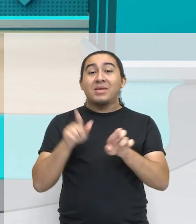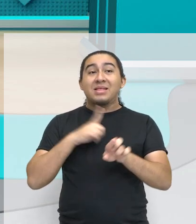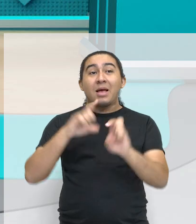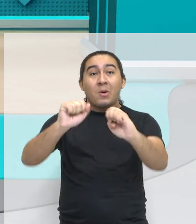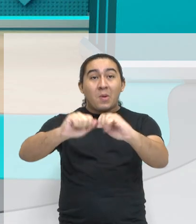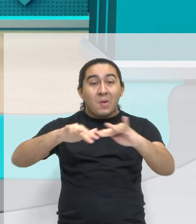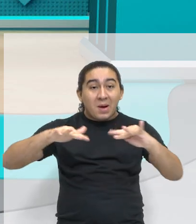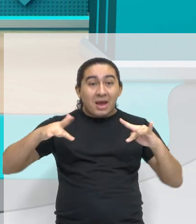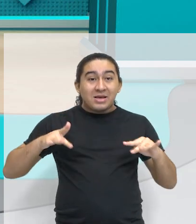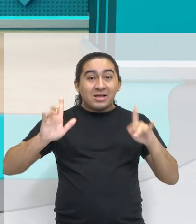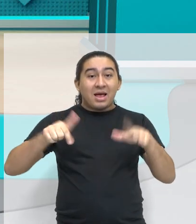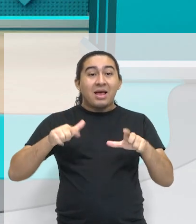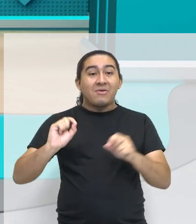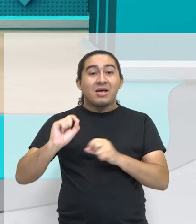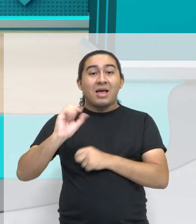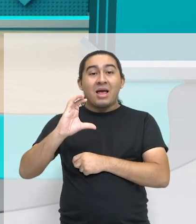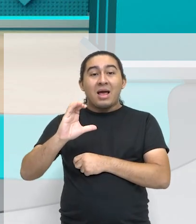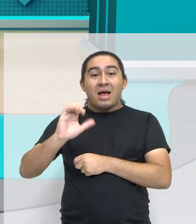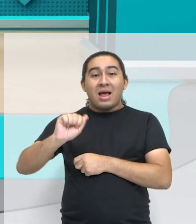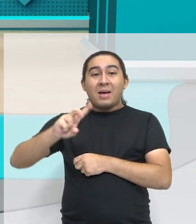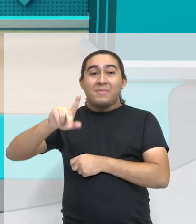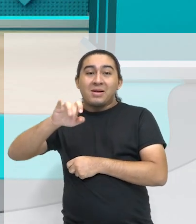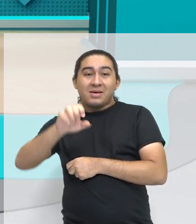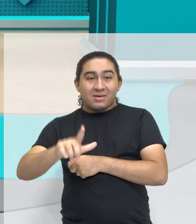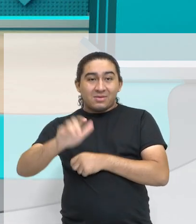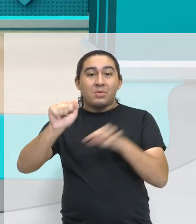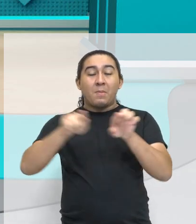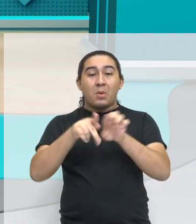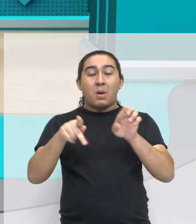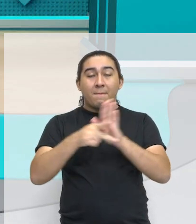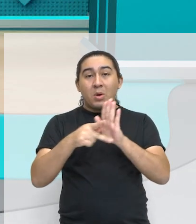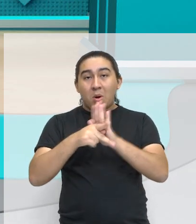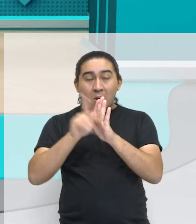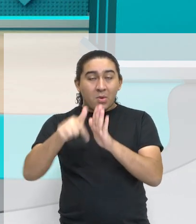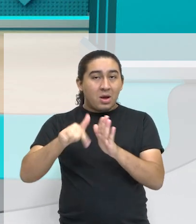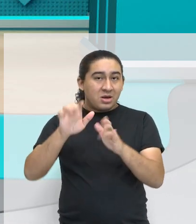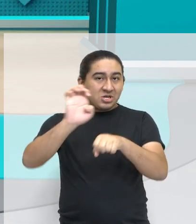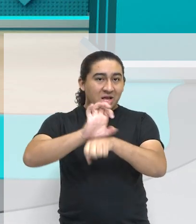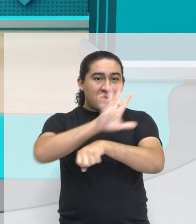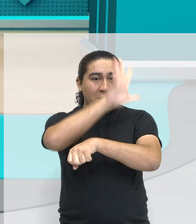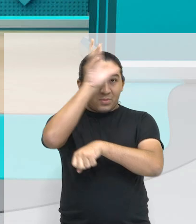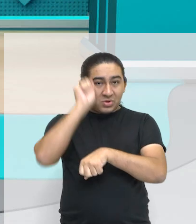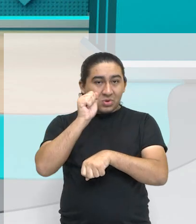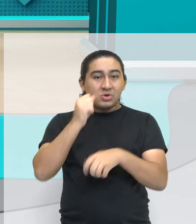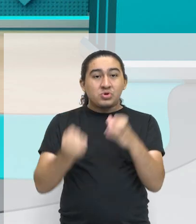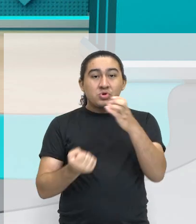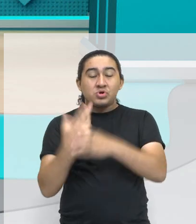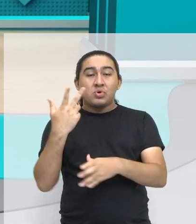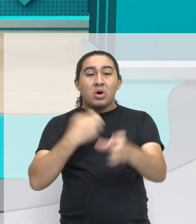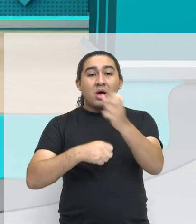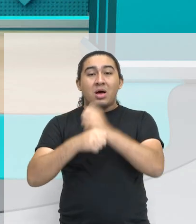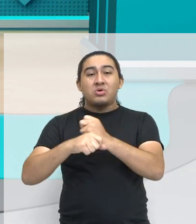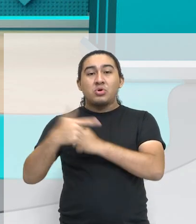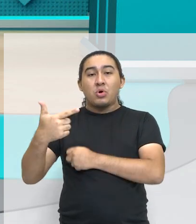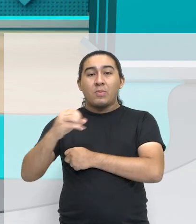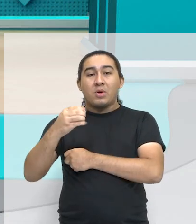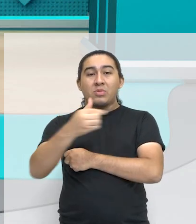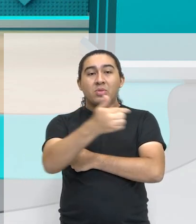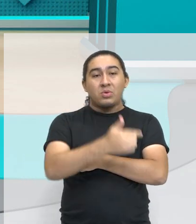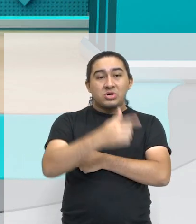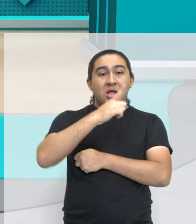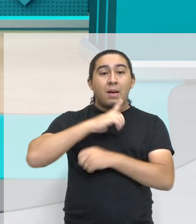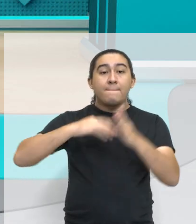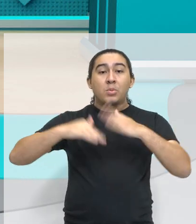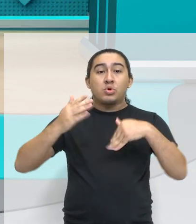de Câmara do Amazonas. O grupo foi criado em 2002, composto por músicos que